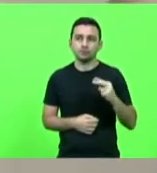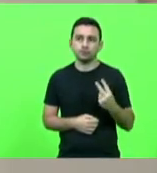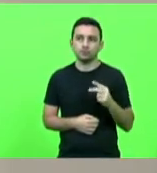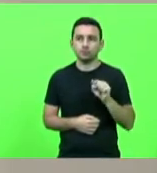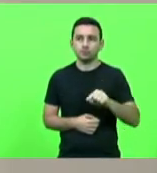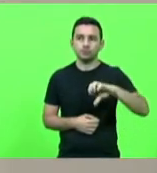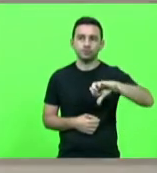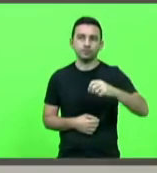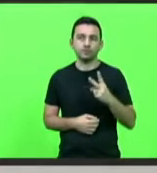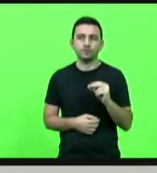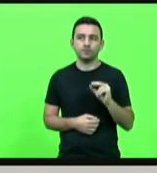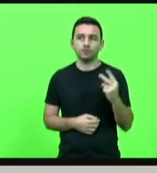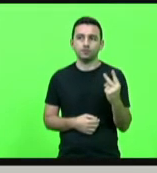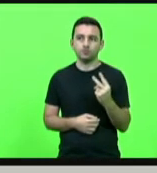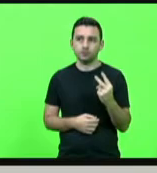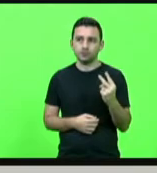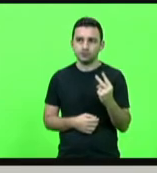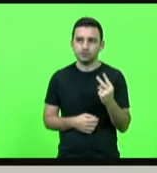2.9/2022.